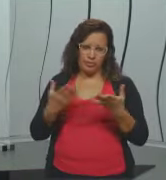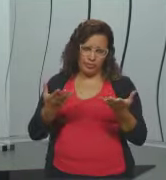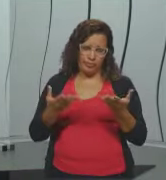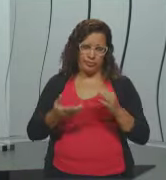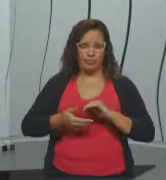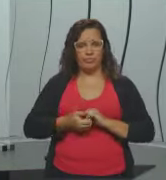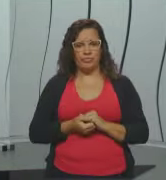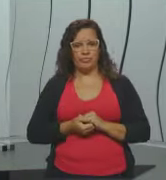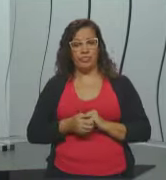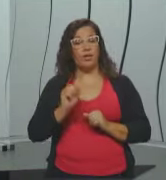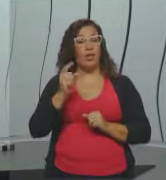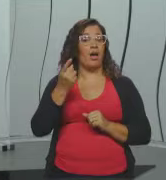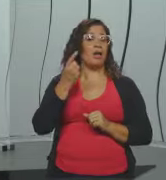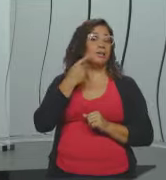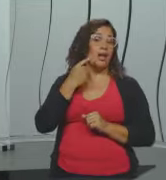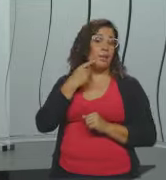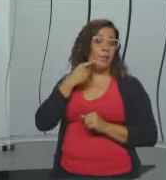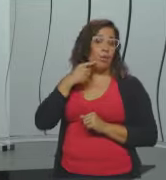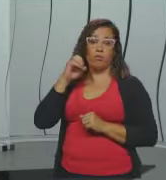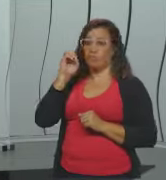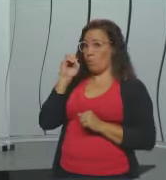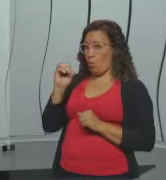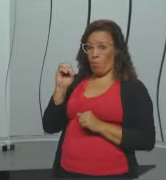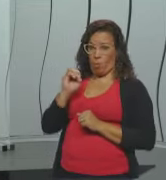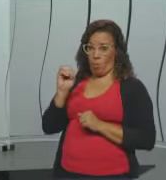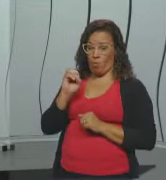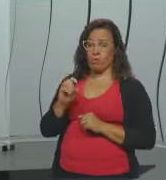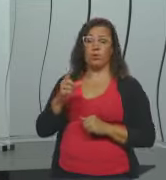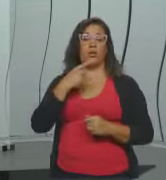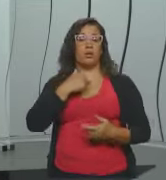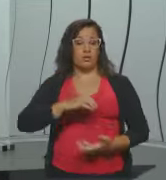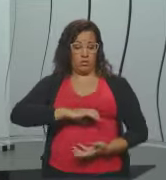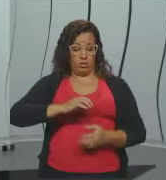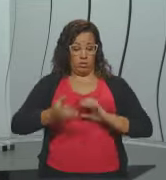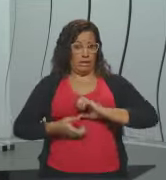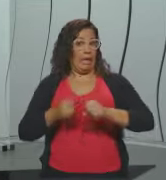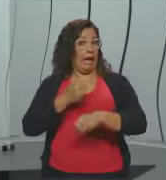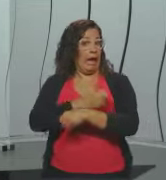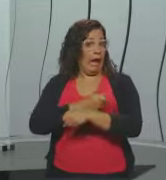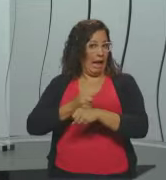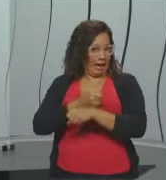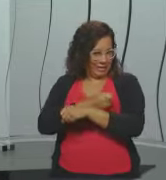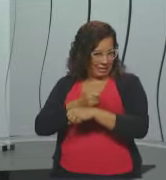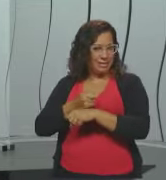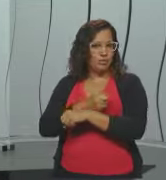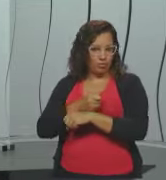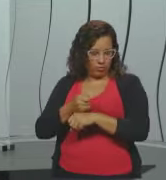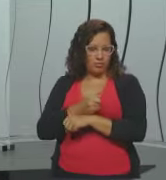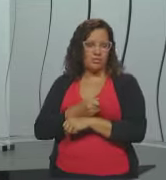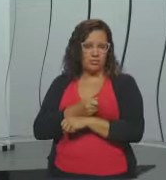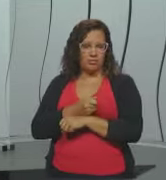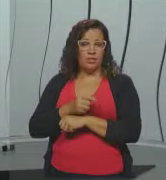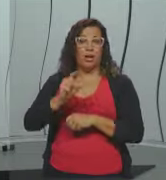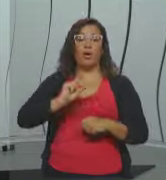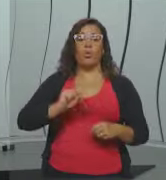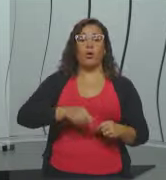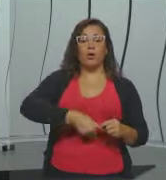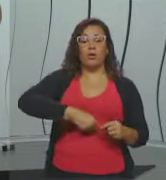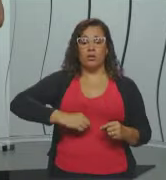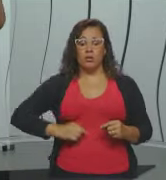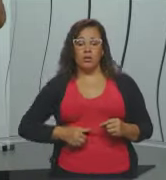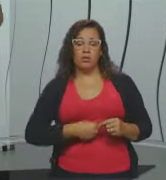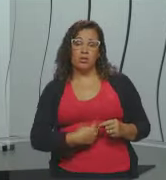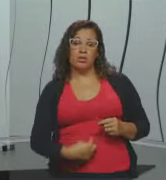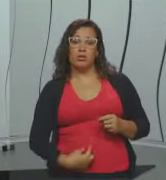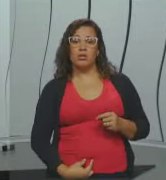diferente. Na boca, neutro. No estômago é um ambiente mais ácido, aí a pepsina funciona bem. E no intestino delgado